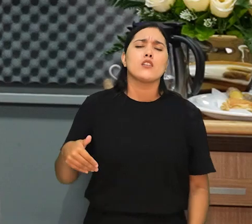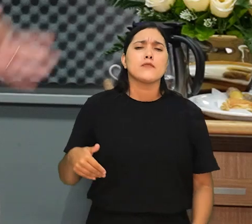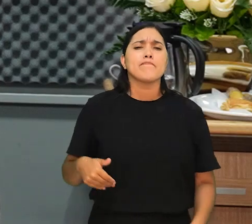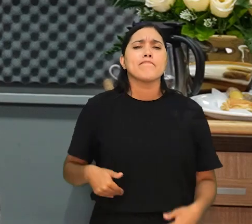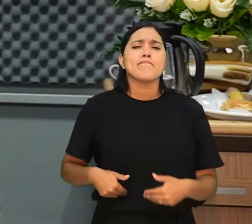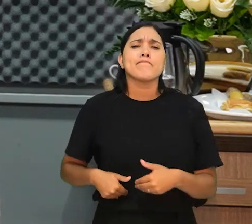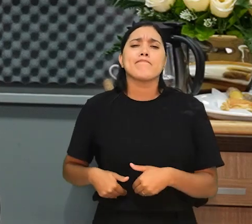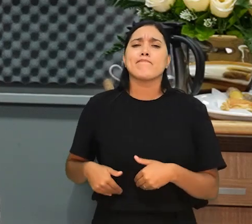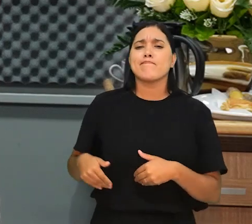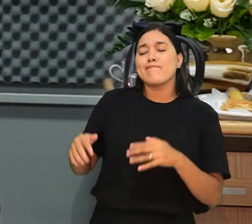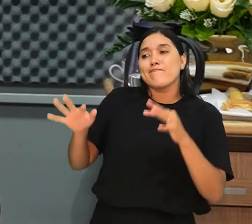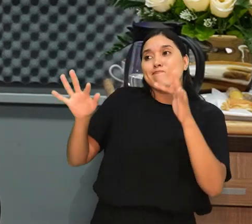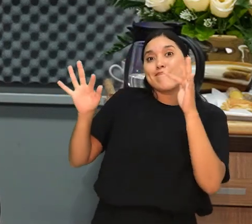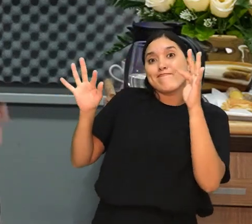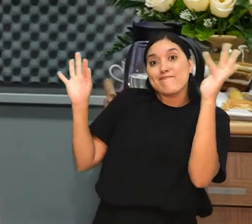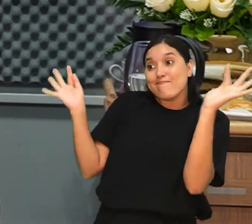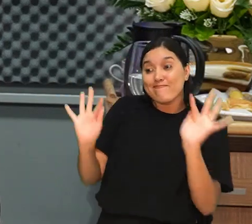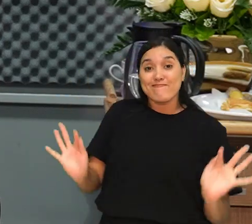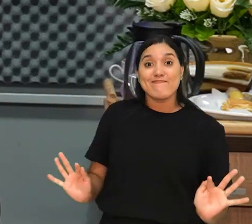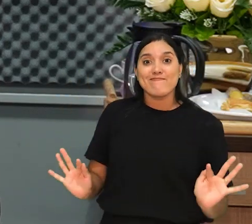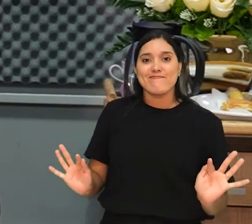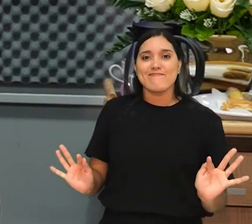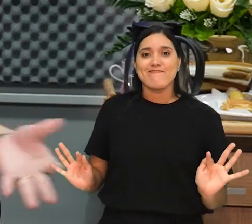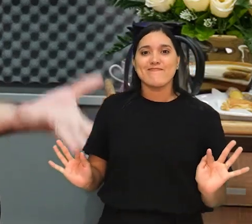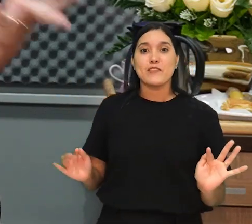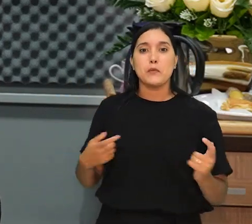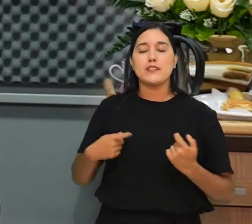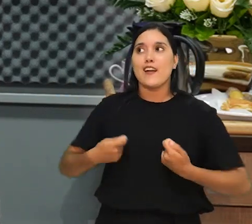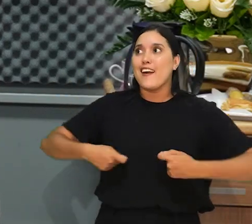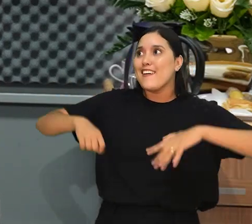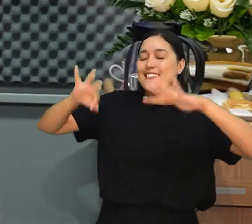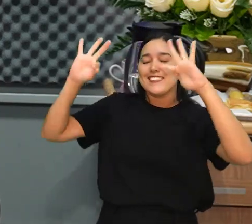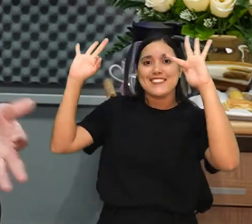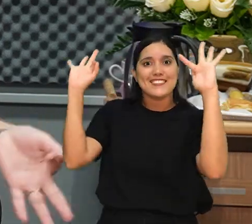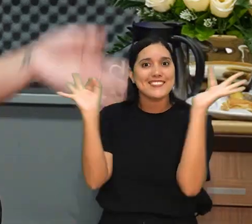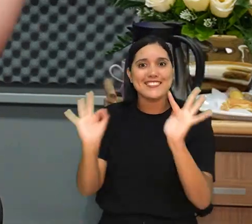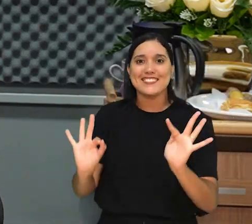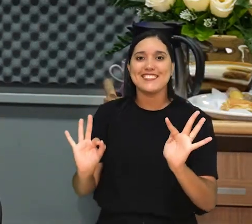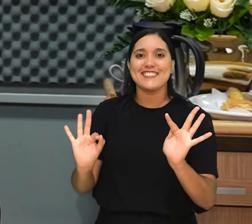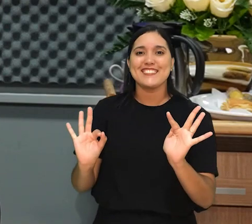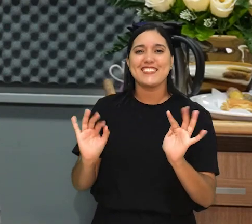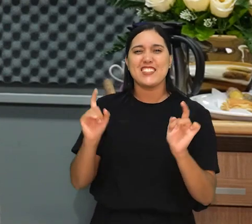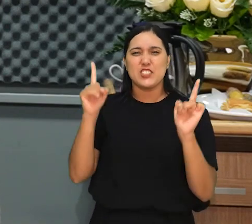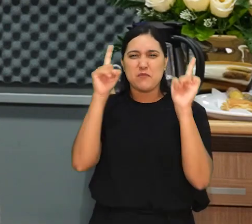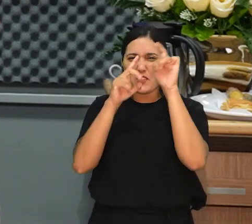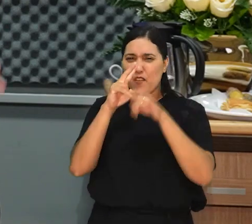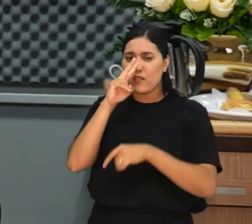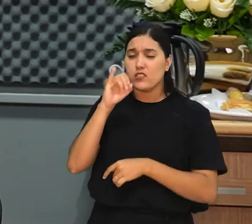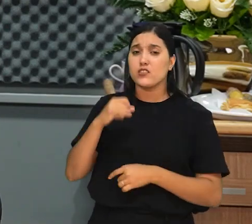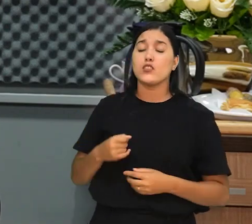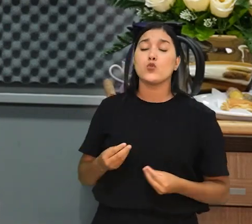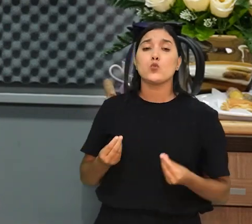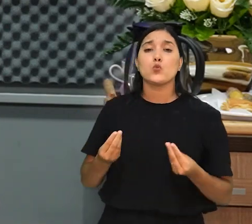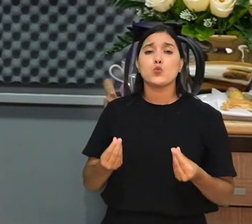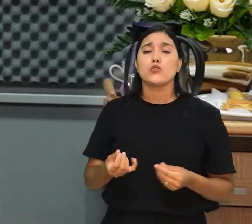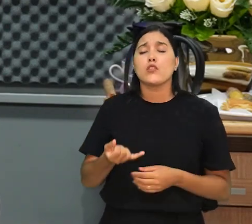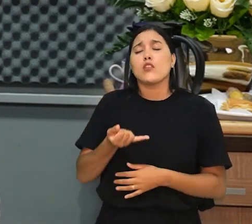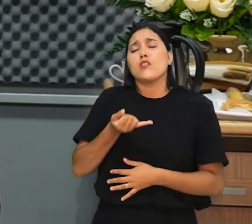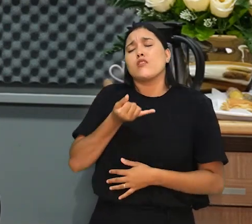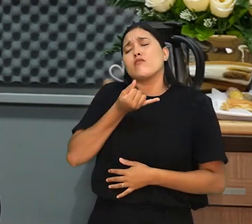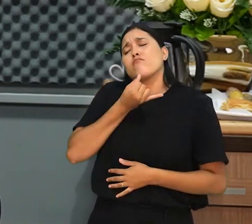estou muito feliz, se é muito feliz, né? Eu tenho que dar mais intensidade. Feliz. Agora, se eu estou